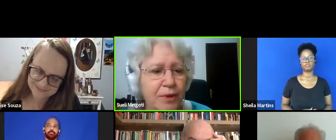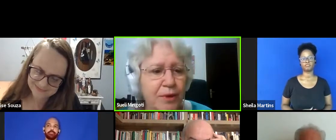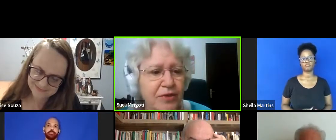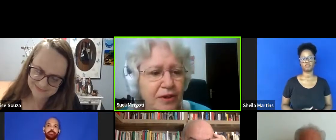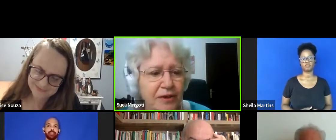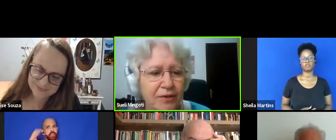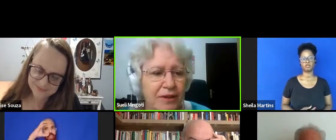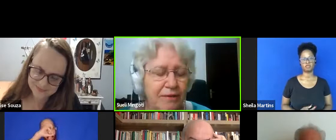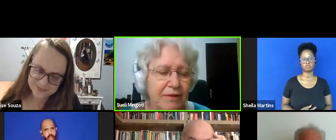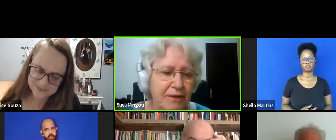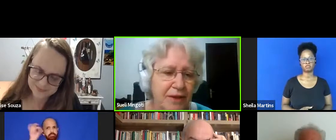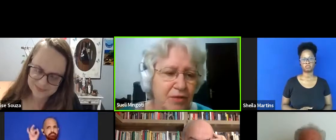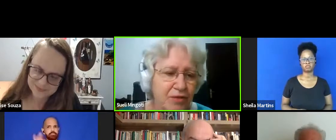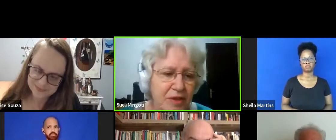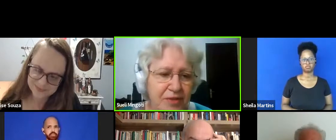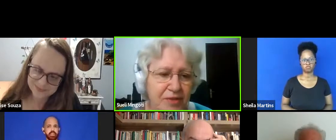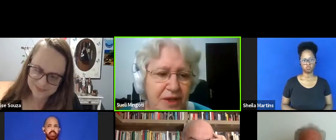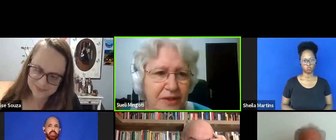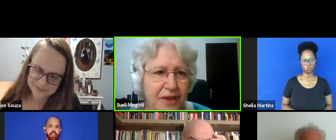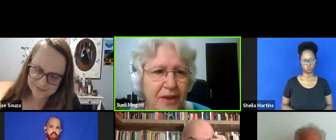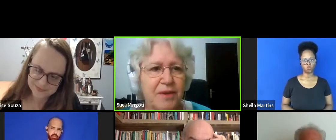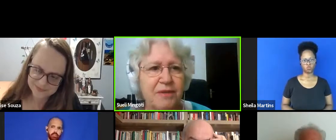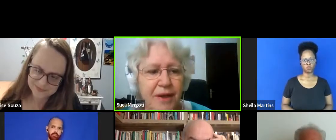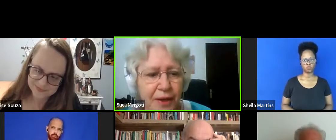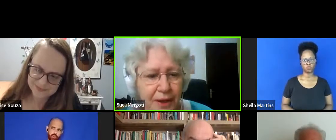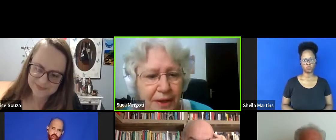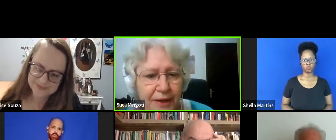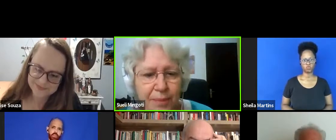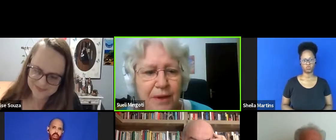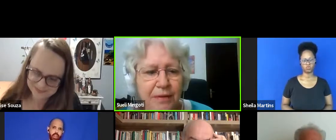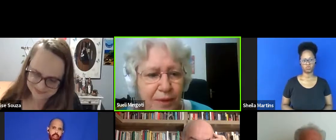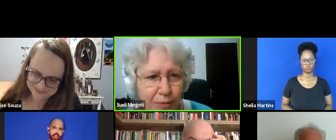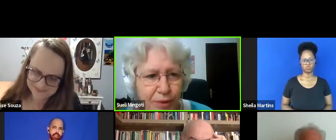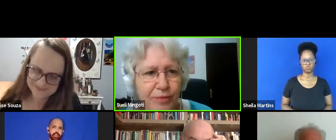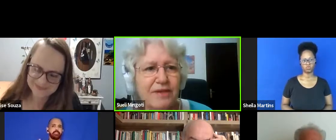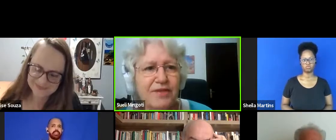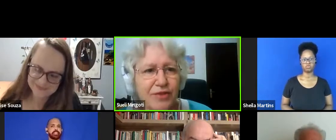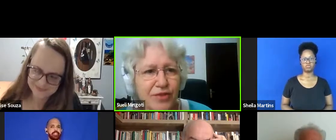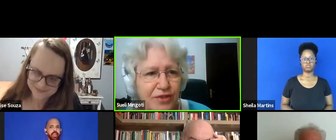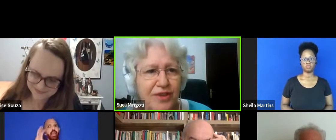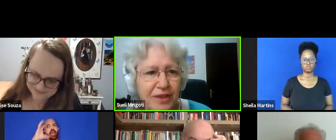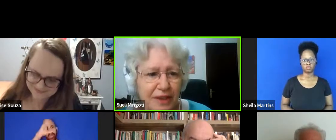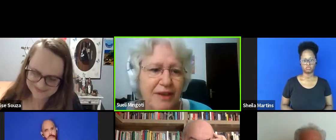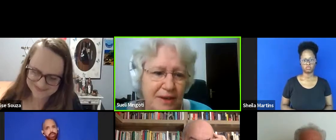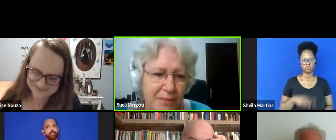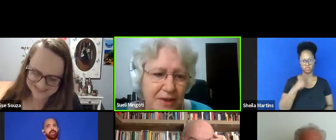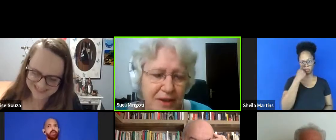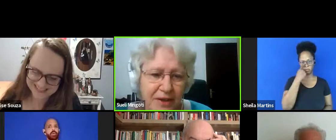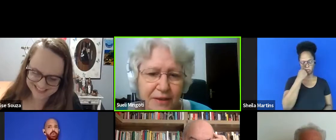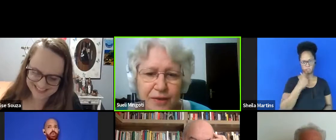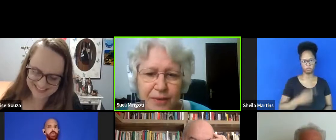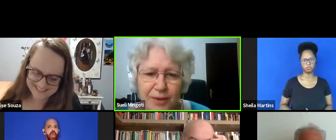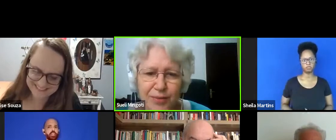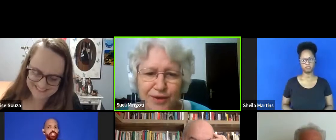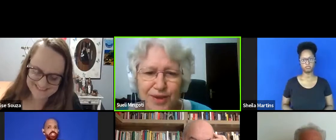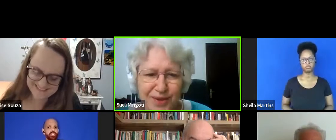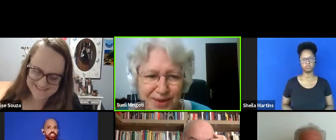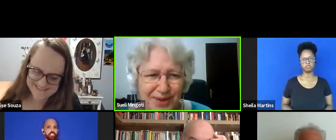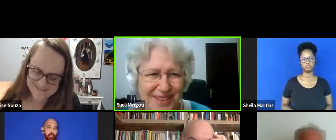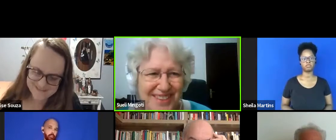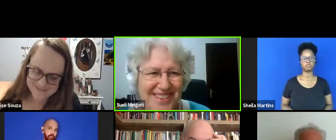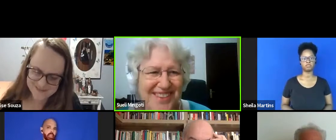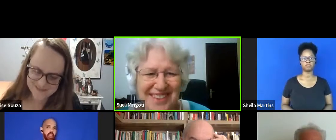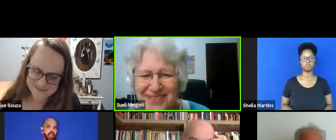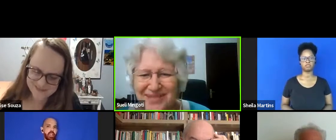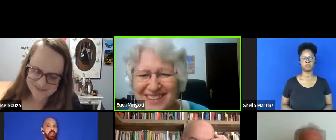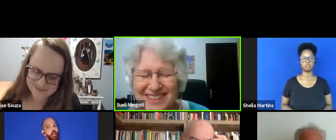aprendendo realmente, né? Não, ela tem os conhecimentos na área dela, mas ela aprendeu muito da estatística, né, que é a minha área, é por isso que eu